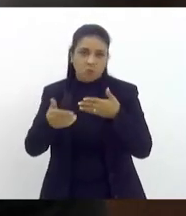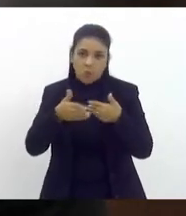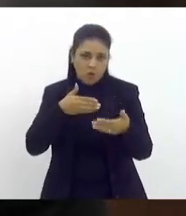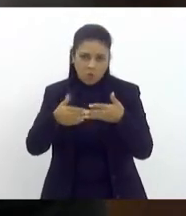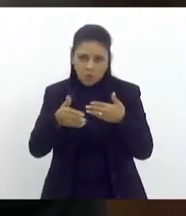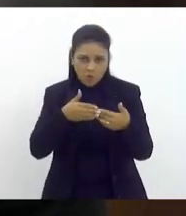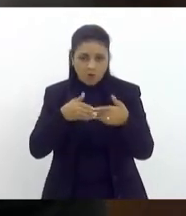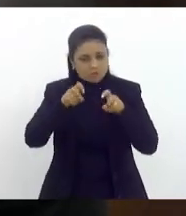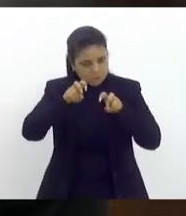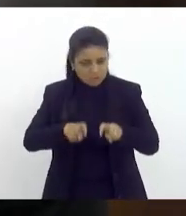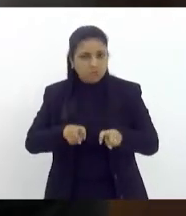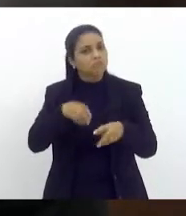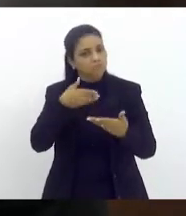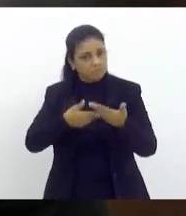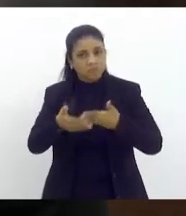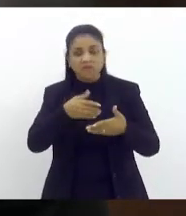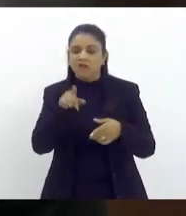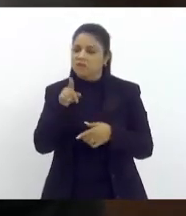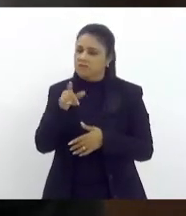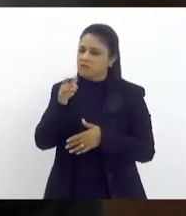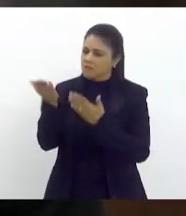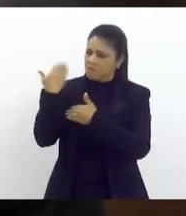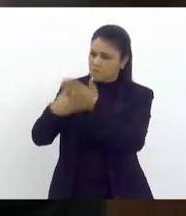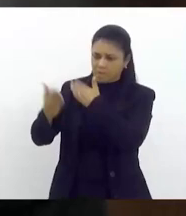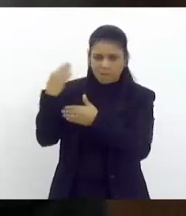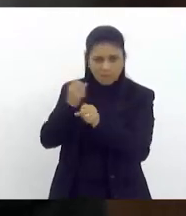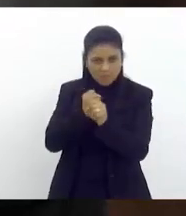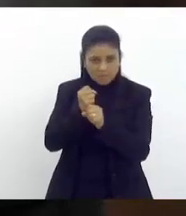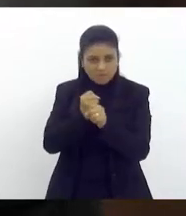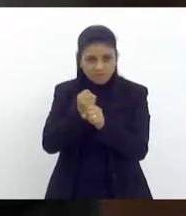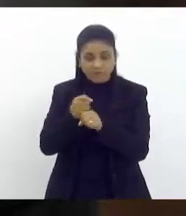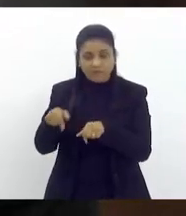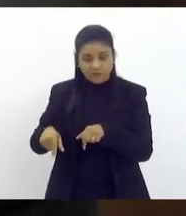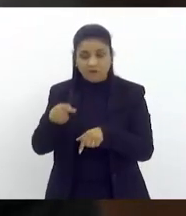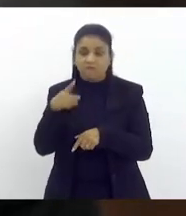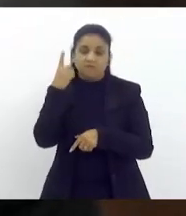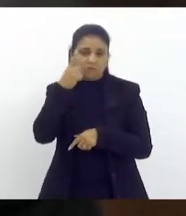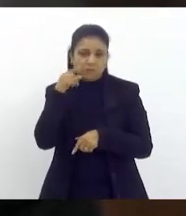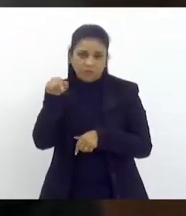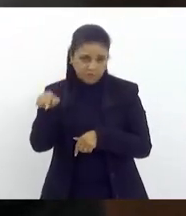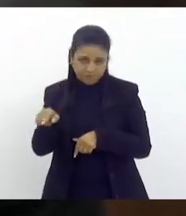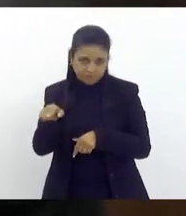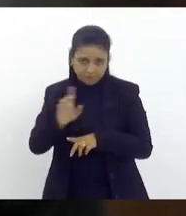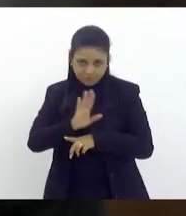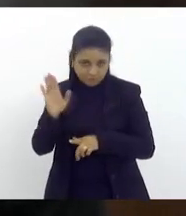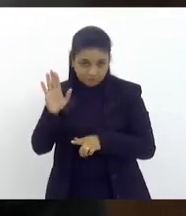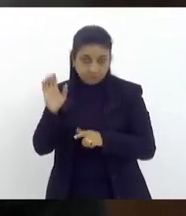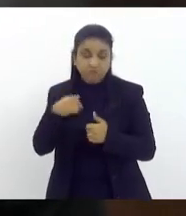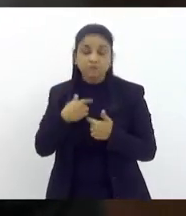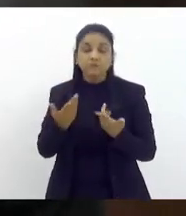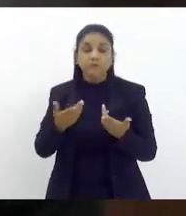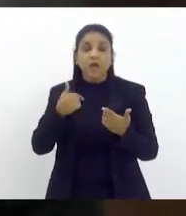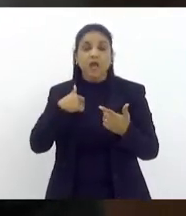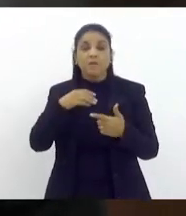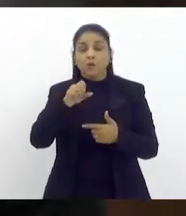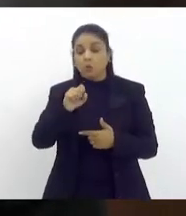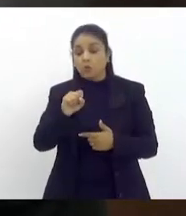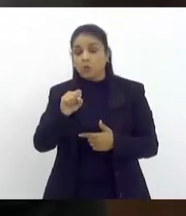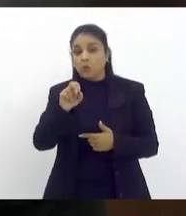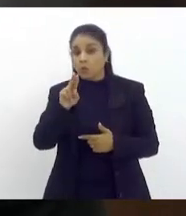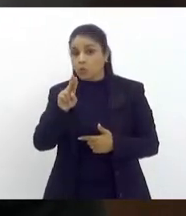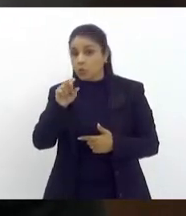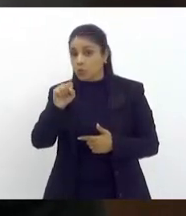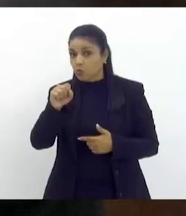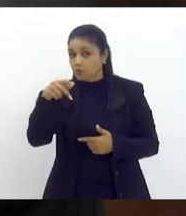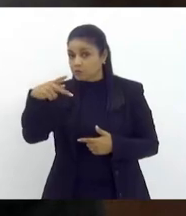sua excelência não era deputada ainda a gente tava cercado na Assembleia Legislativa pelo musp formado por